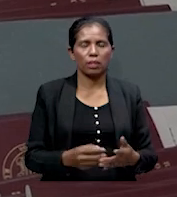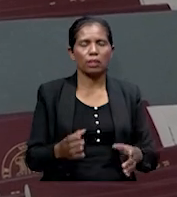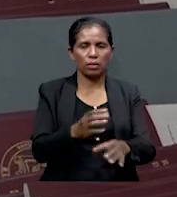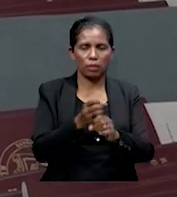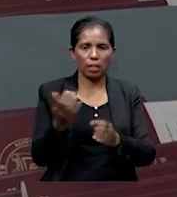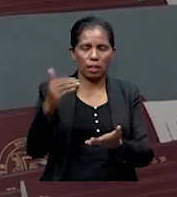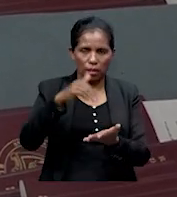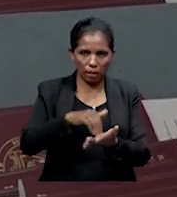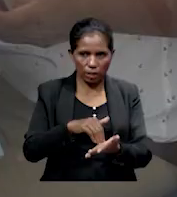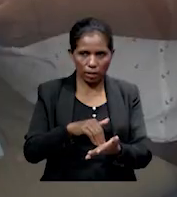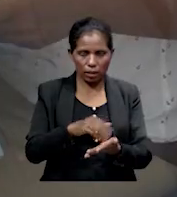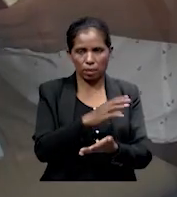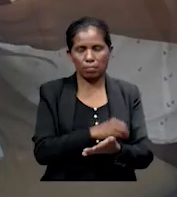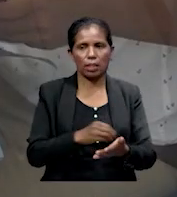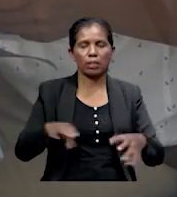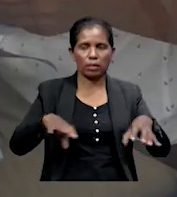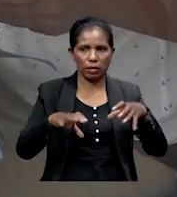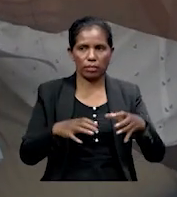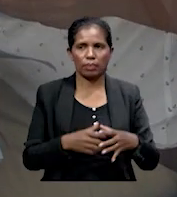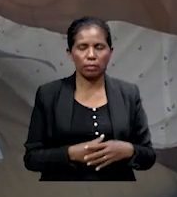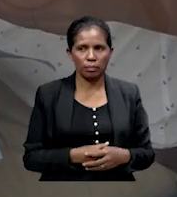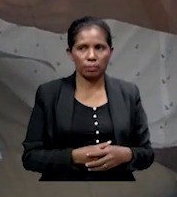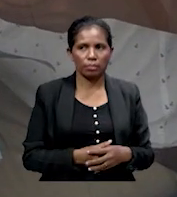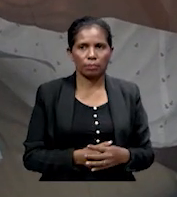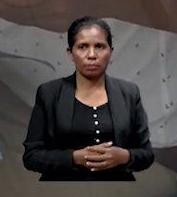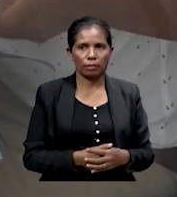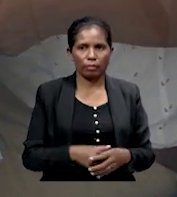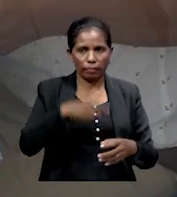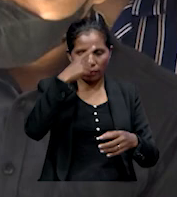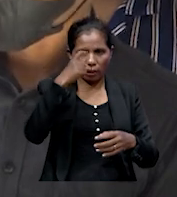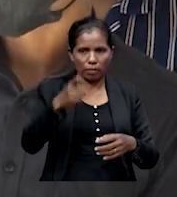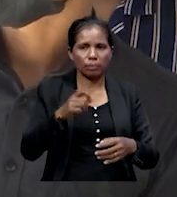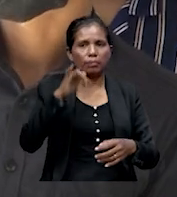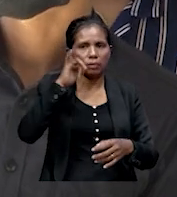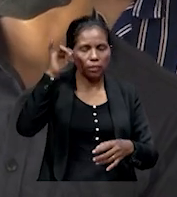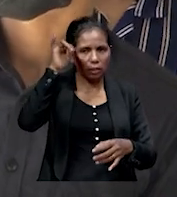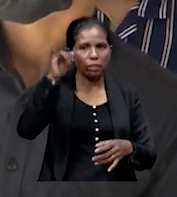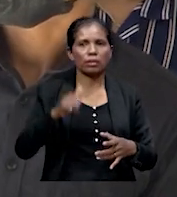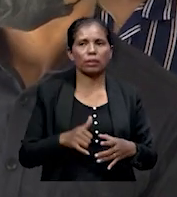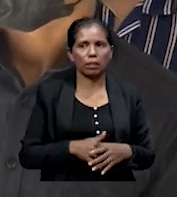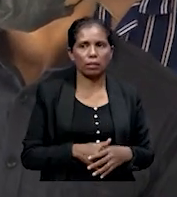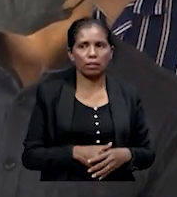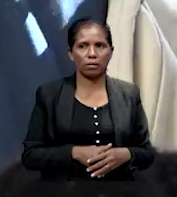fali, nem impacto nem vai a sistema, vai lançar o sistema. Também da neve, maca orsei que